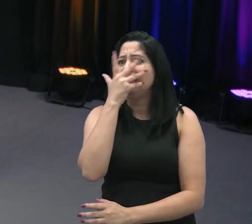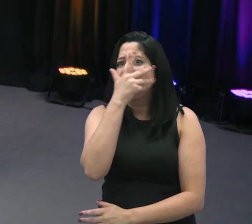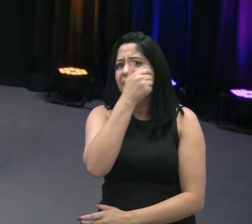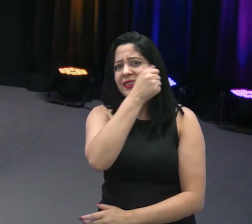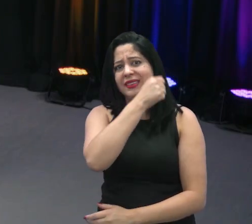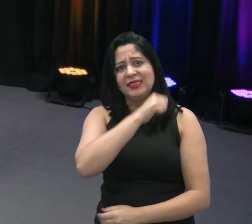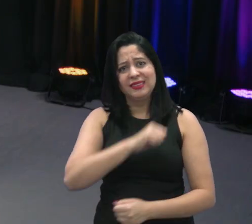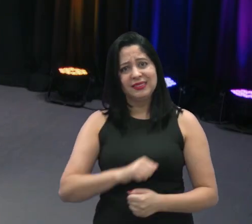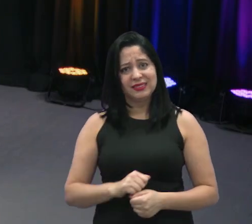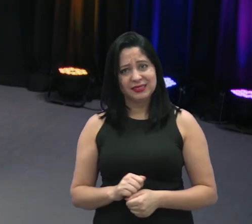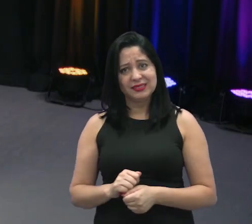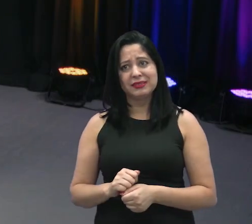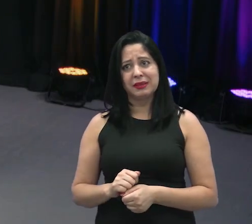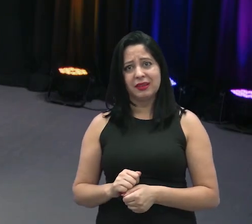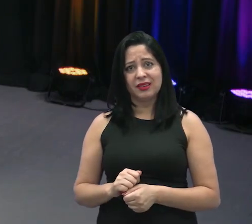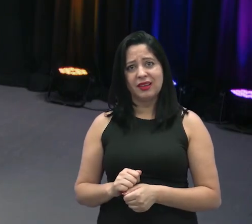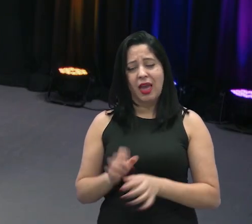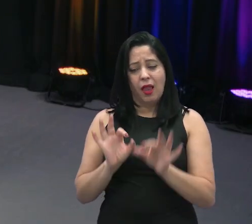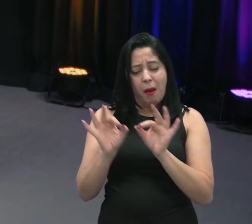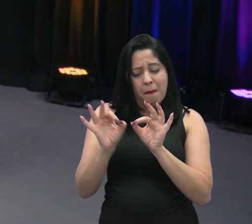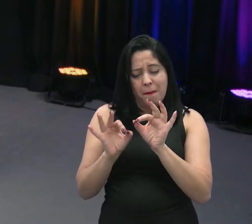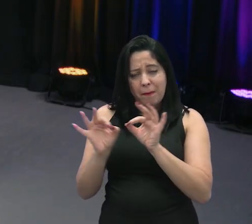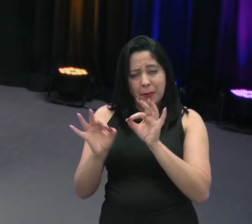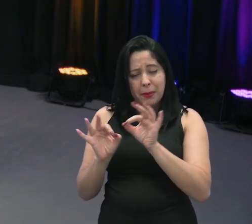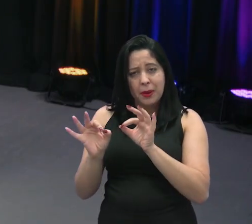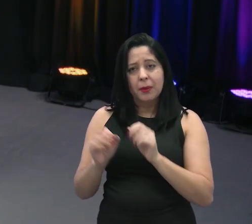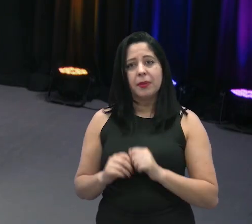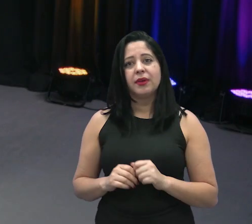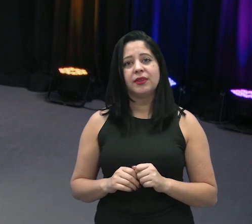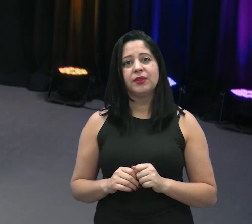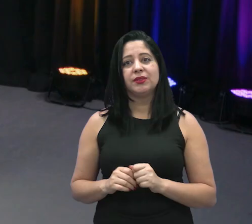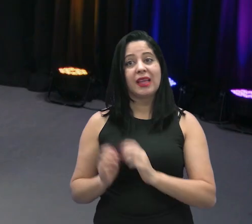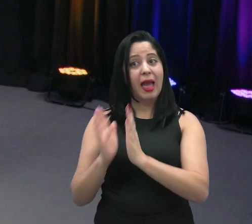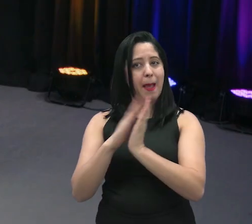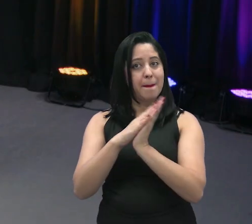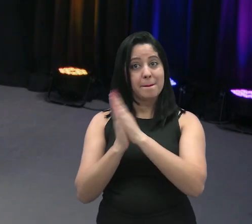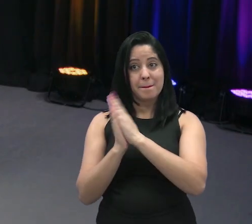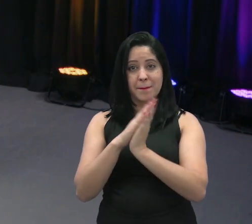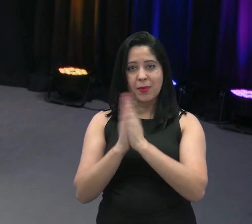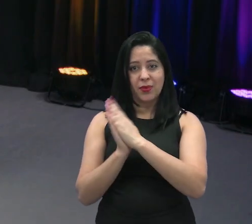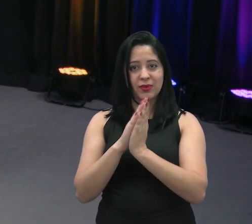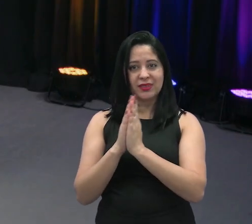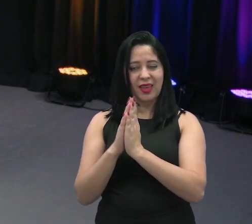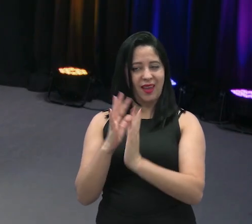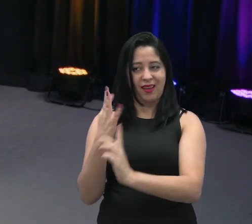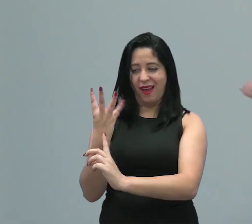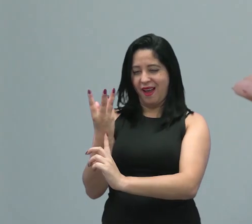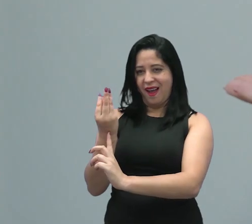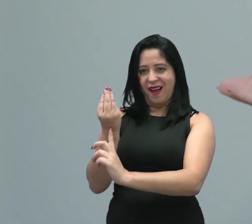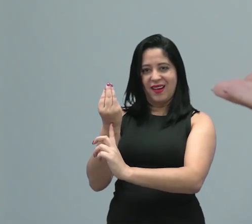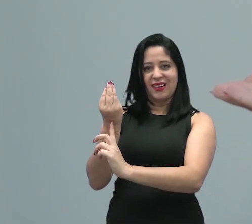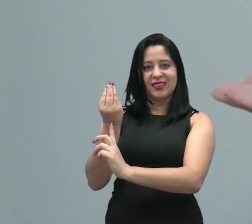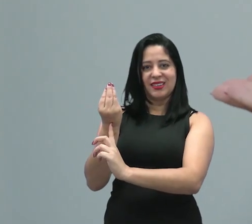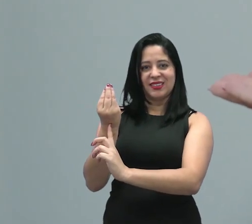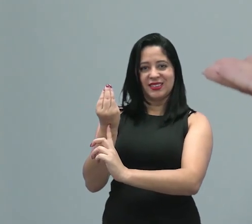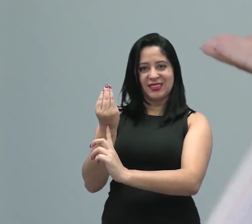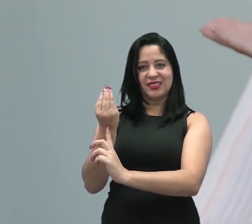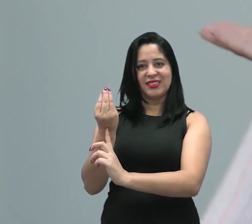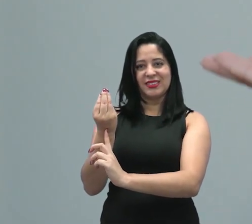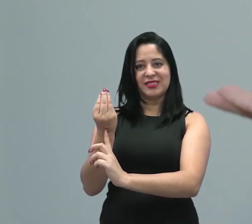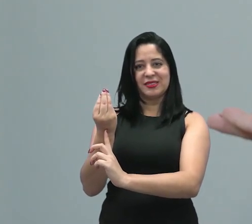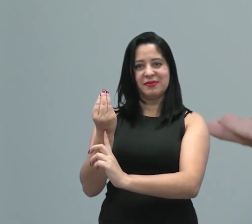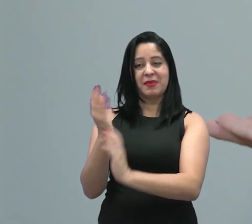mais linda que ela desenvolveu aqui com a gente durante todo o programa. Essa é a nossa arte de hoje,